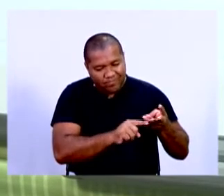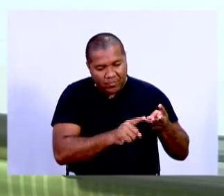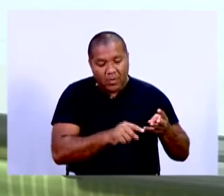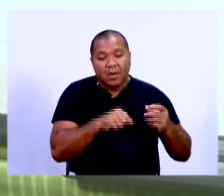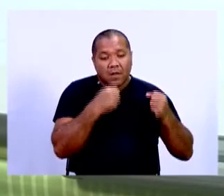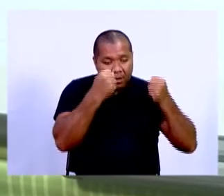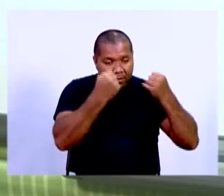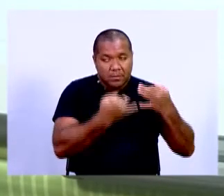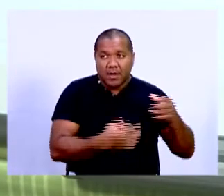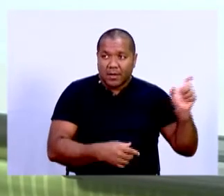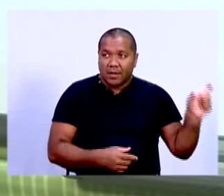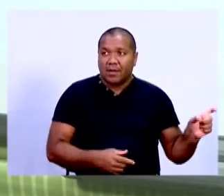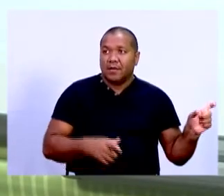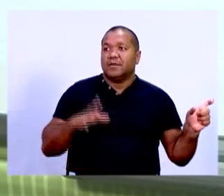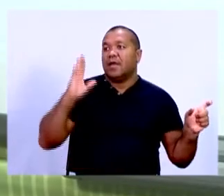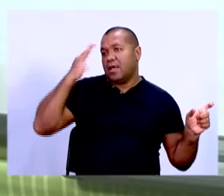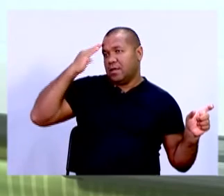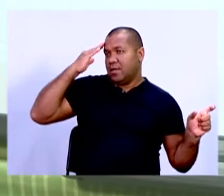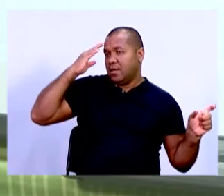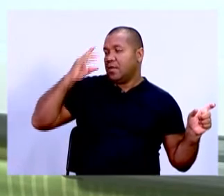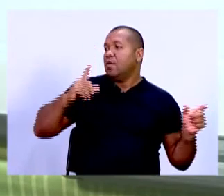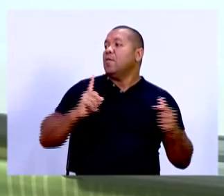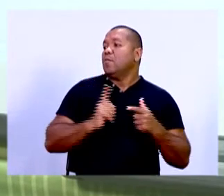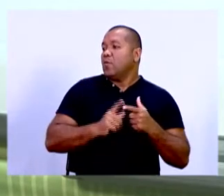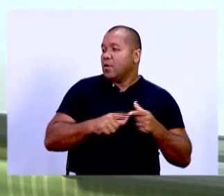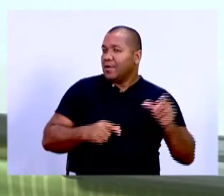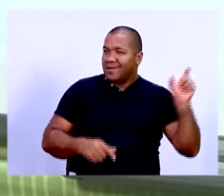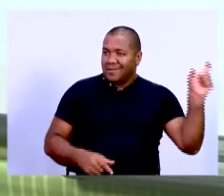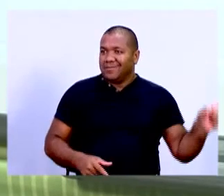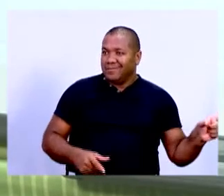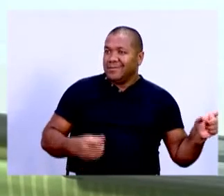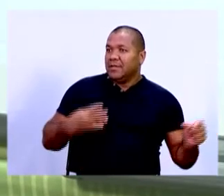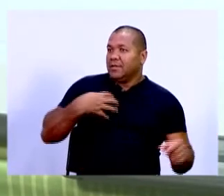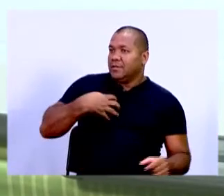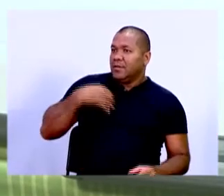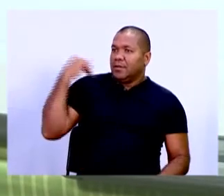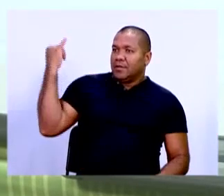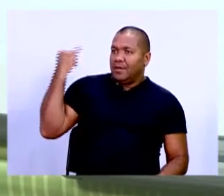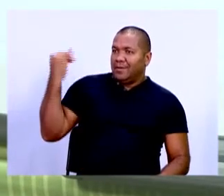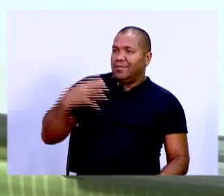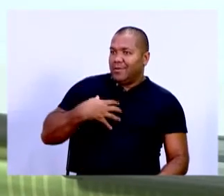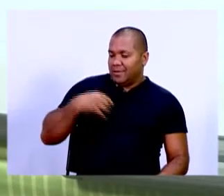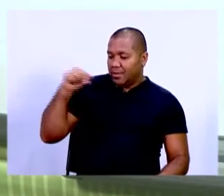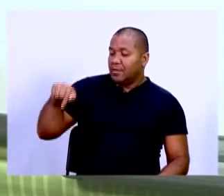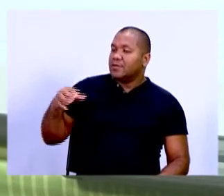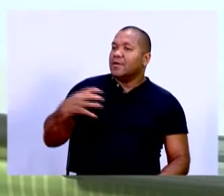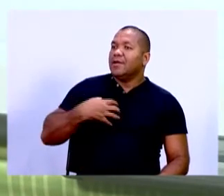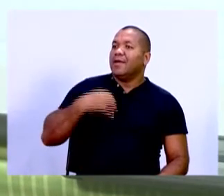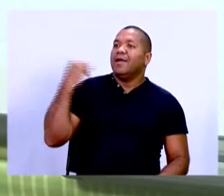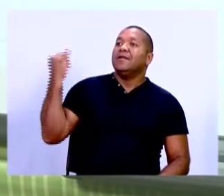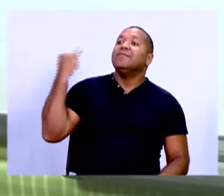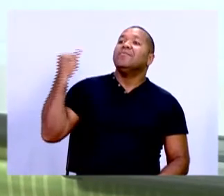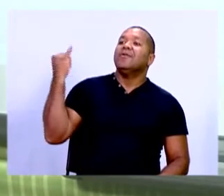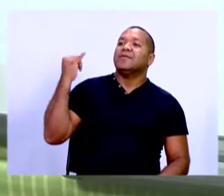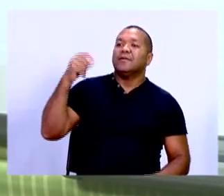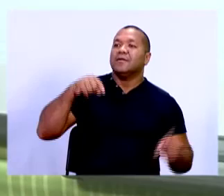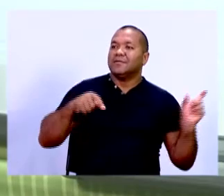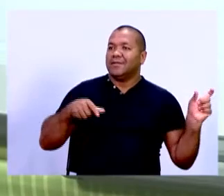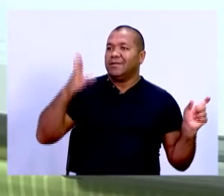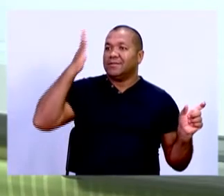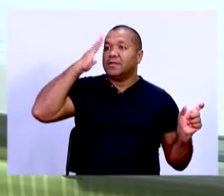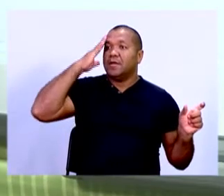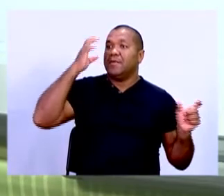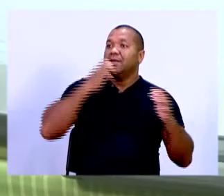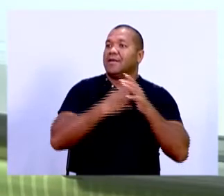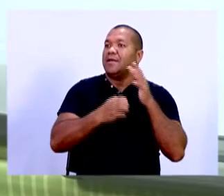do cliente. E o cliente, gente, ele se sente realmente importante. E isso é muito importante, ele saber que a empresa